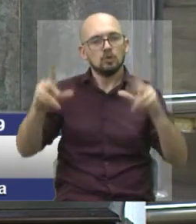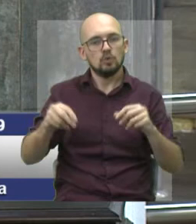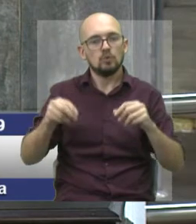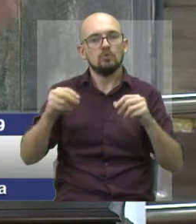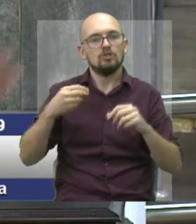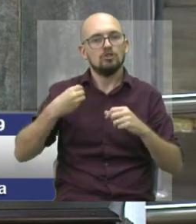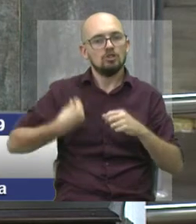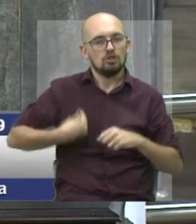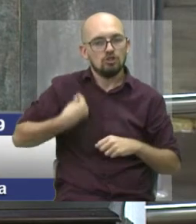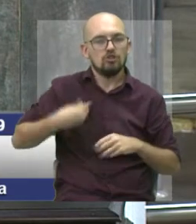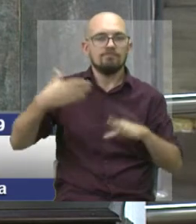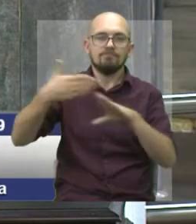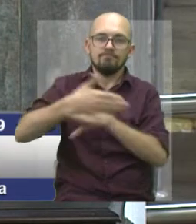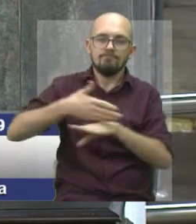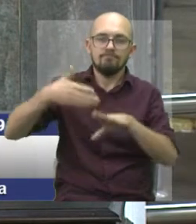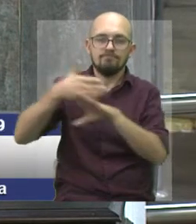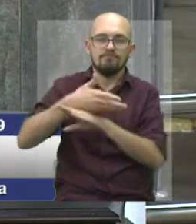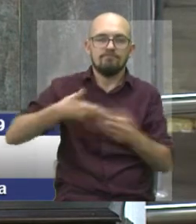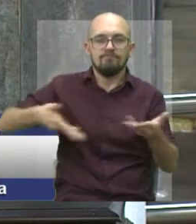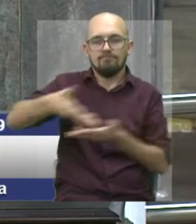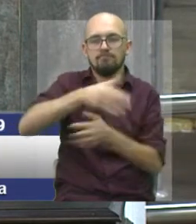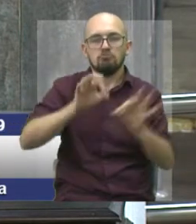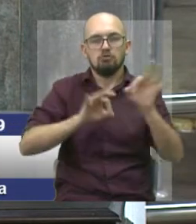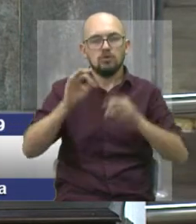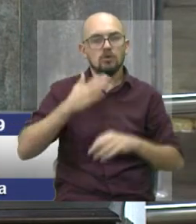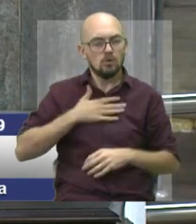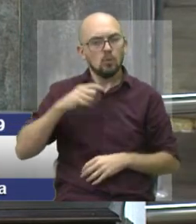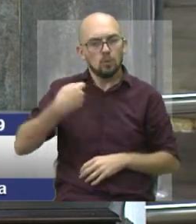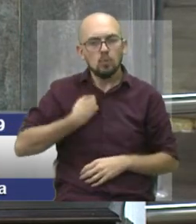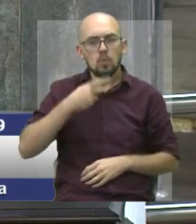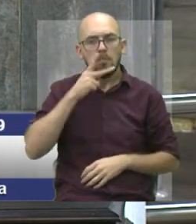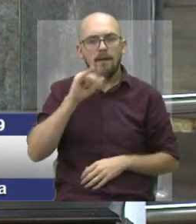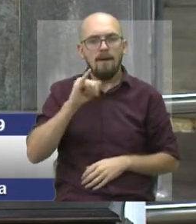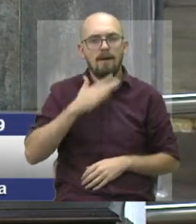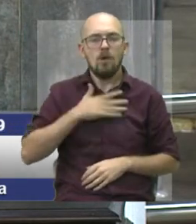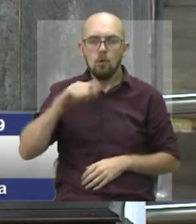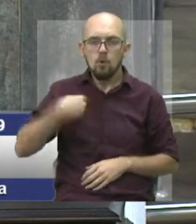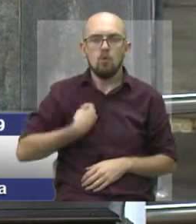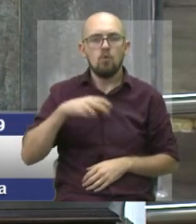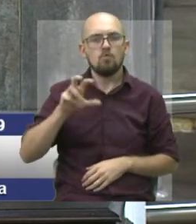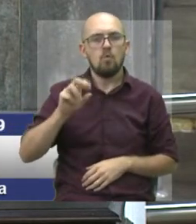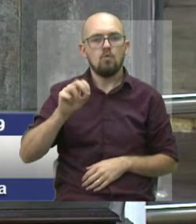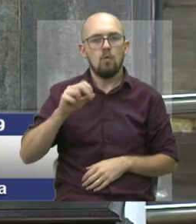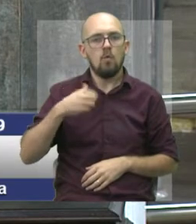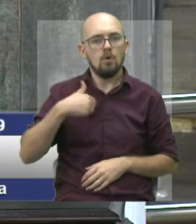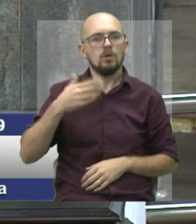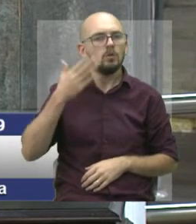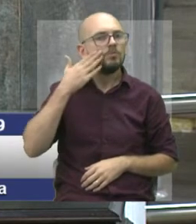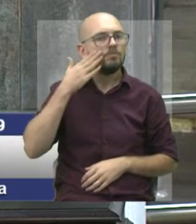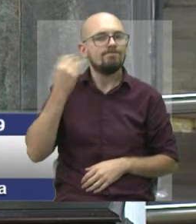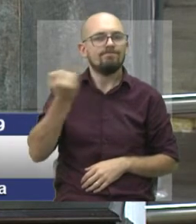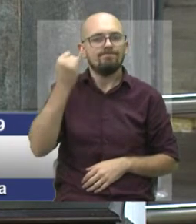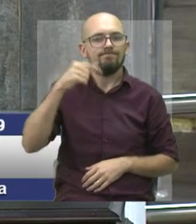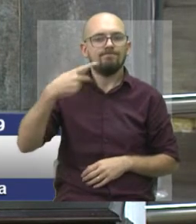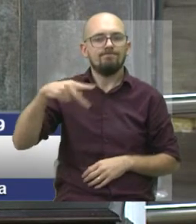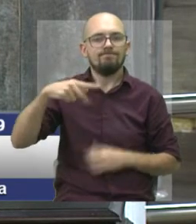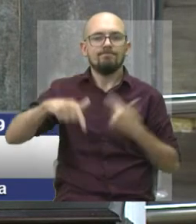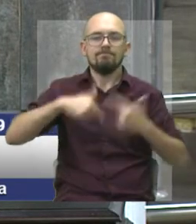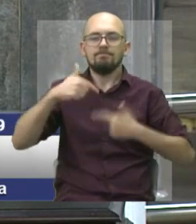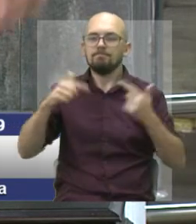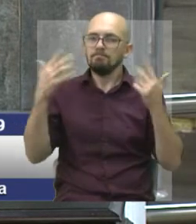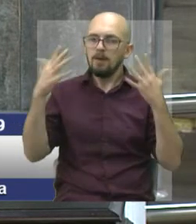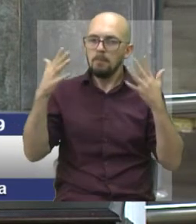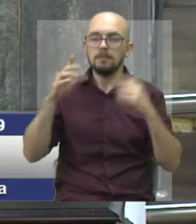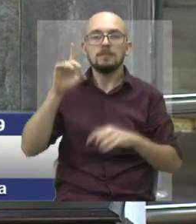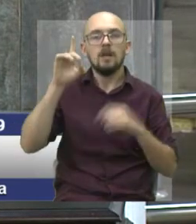indistintamente envolvidos nesse projeto. Falo aqui como pai, como avô, reconheço a importância do trabalho de vocês. Parabéns, que